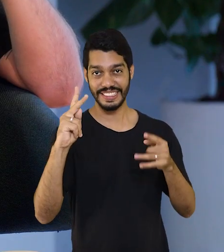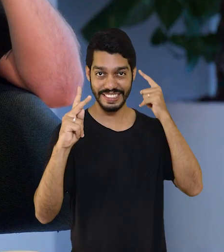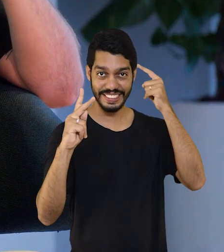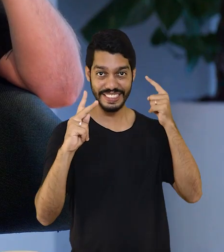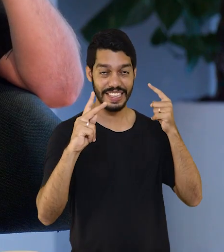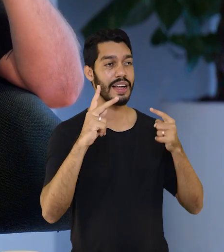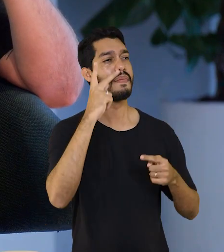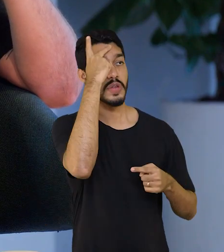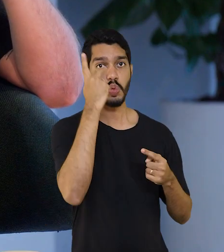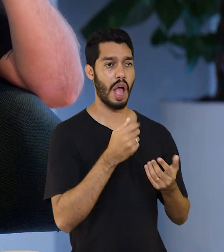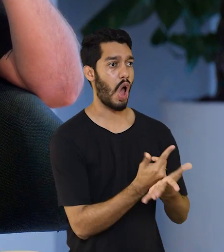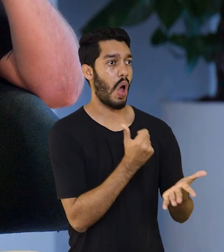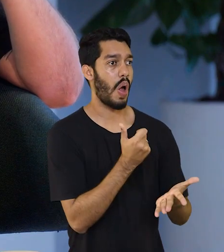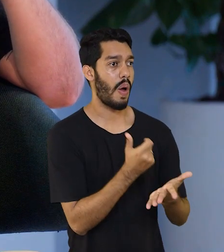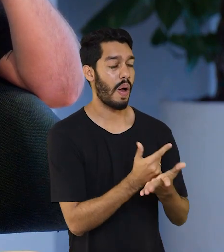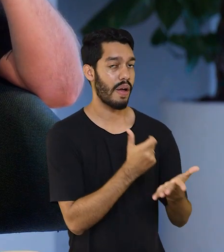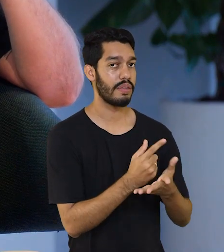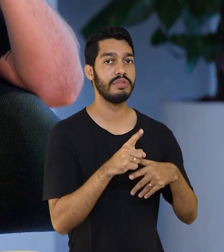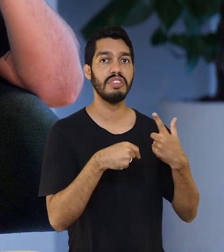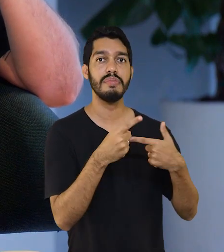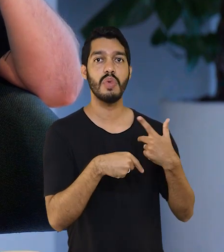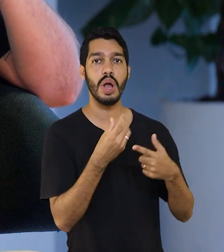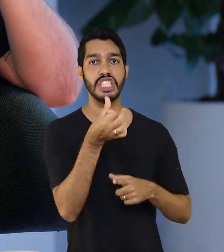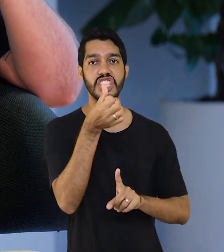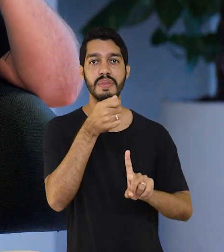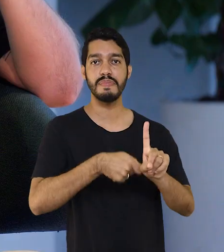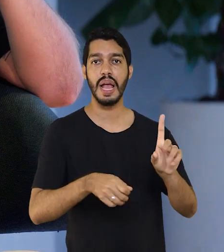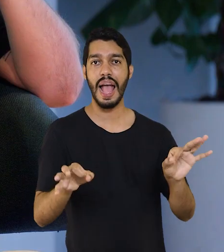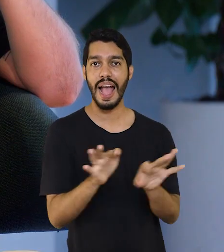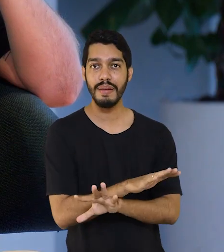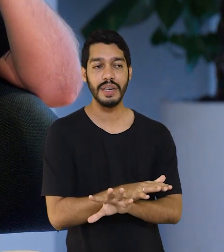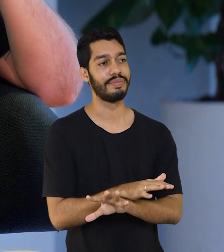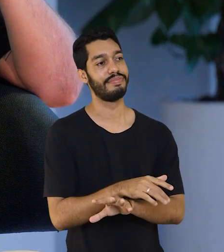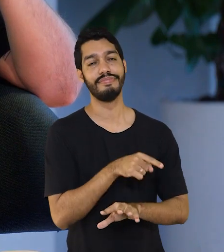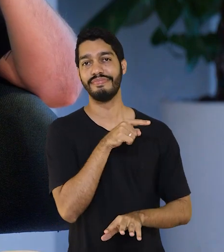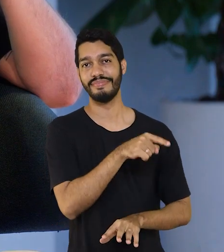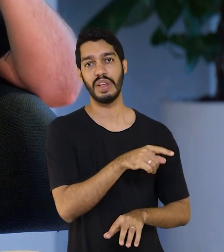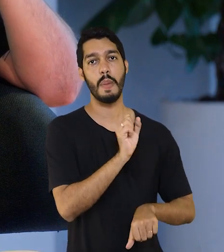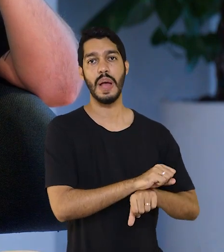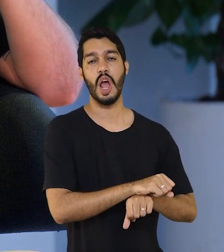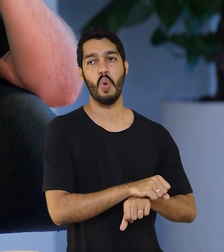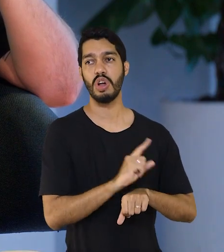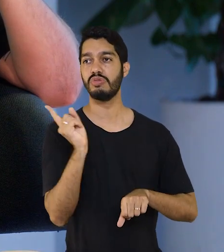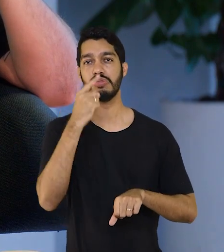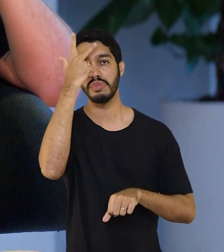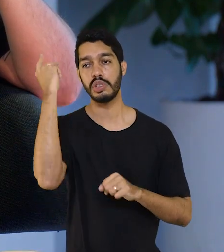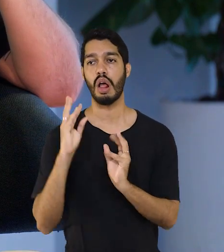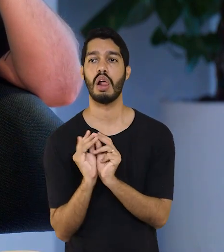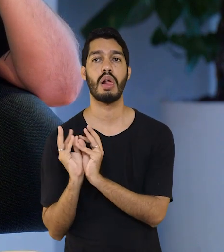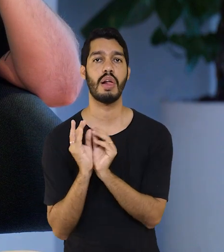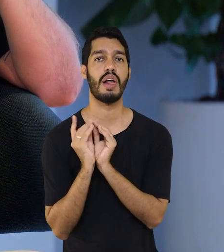lá estacionados na garagem. Então, tem um risco muito grande quando você se apega um pouco ao hype.